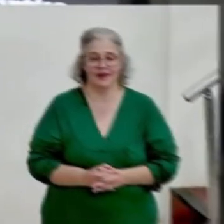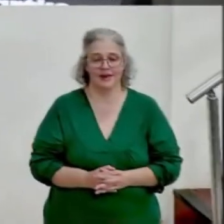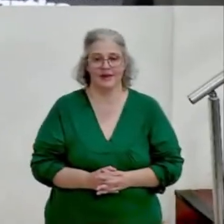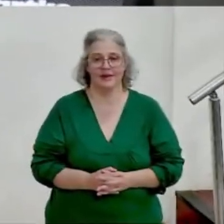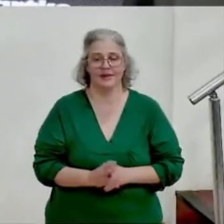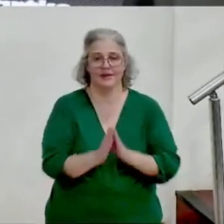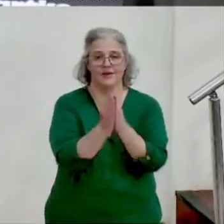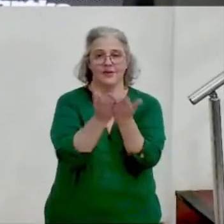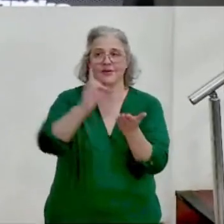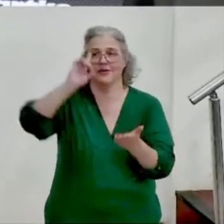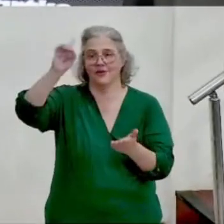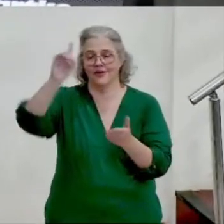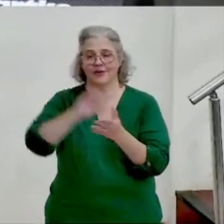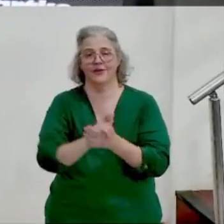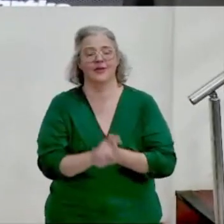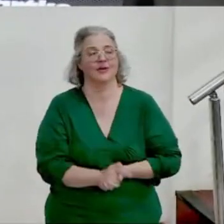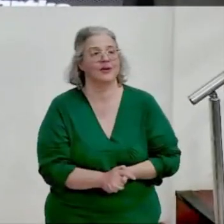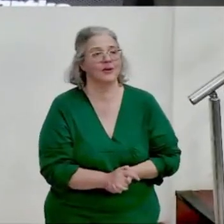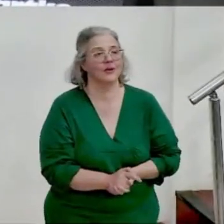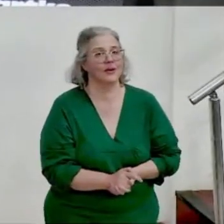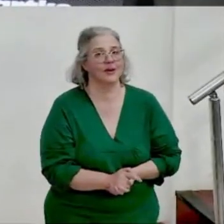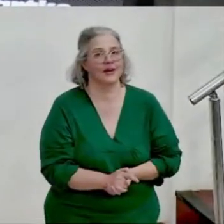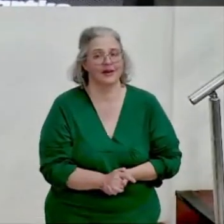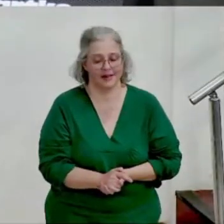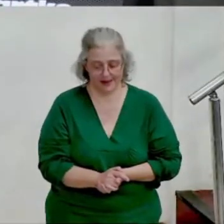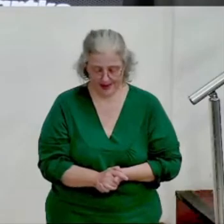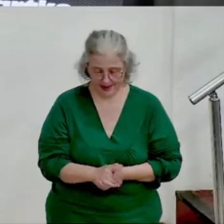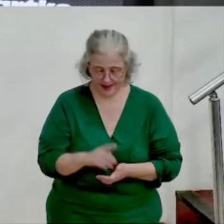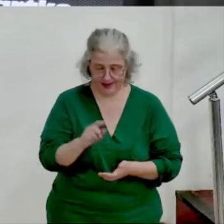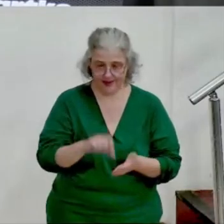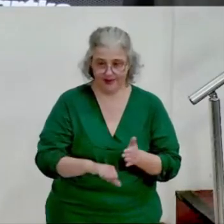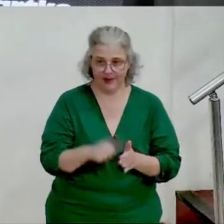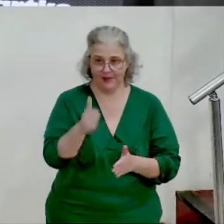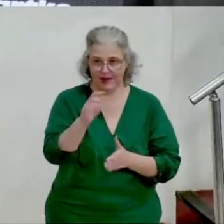Abramos a palavra de Deus na primeira epístola de Paulo aos Tessalonicenses,